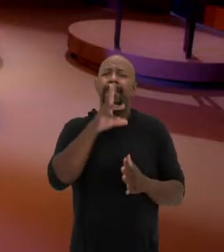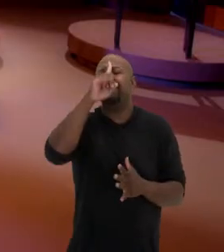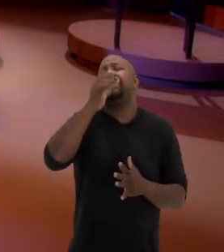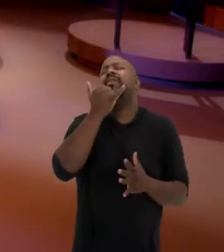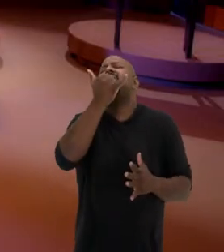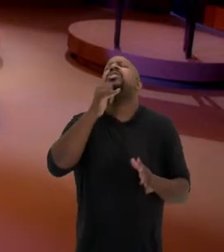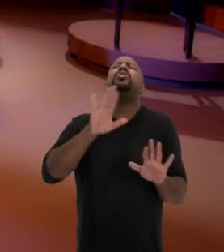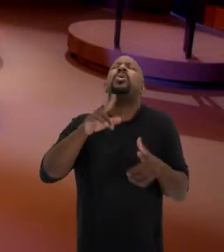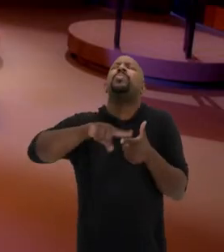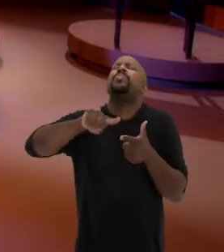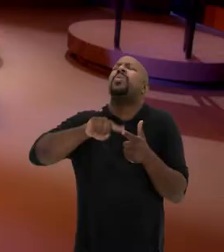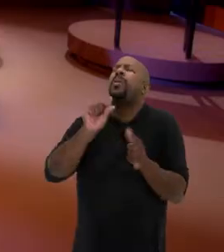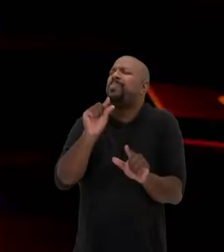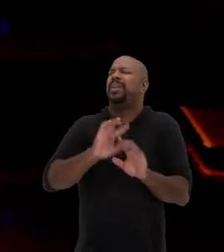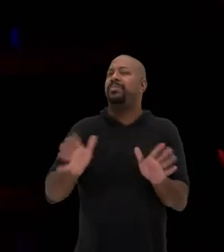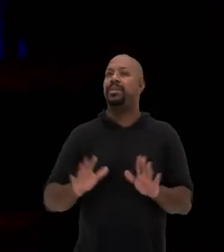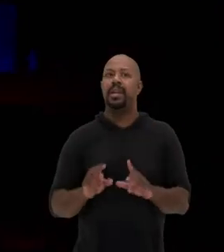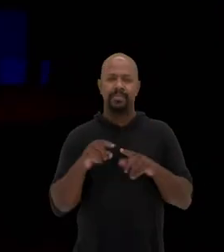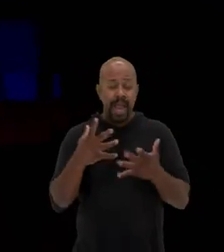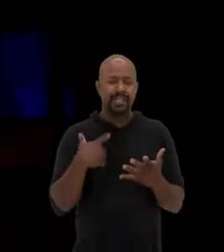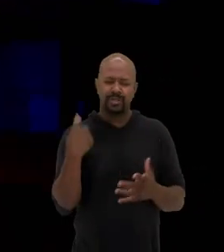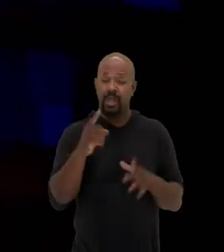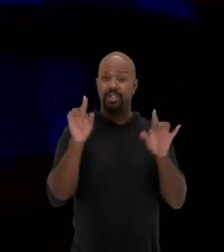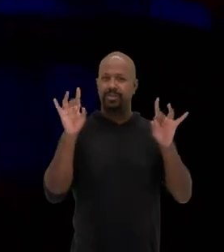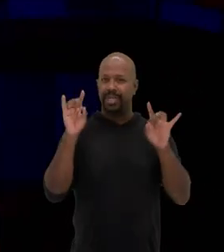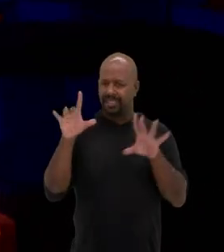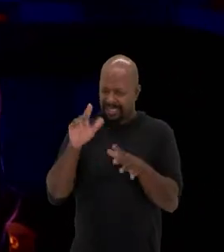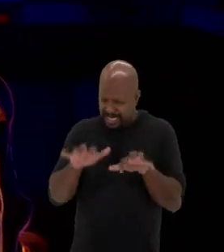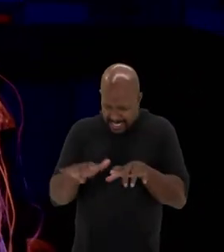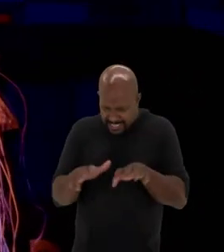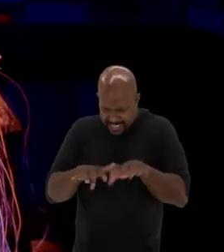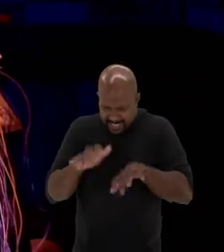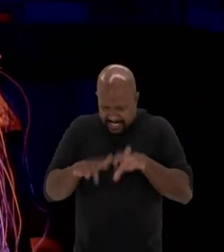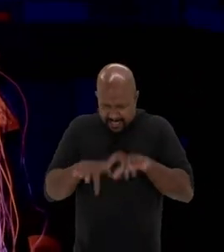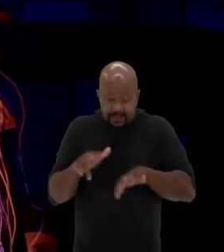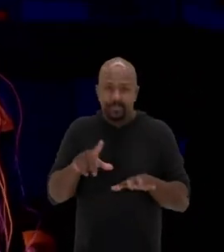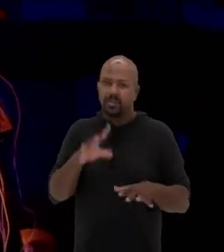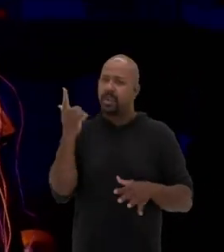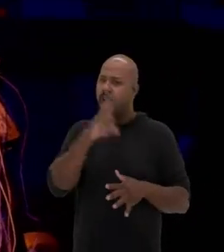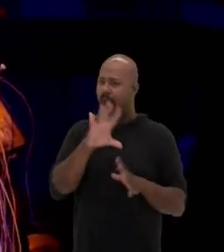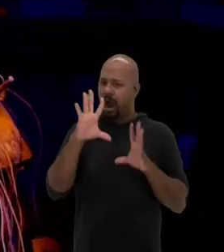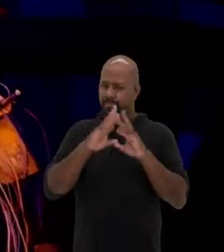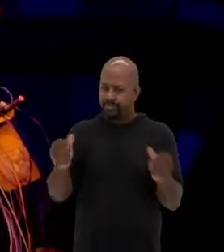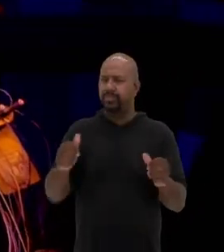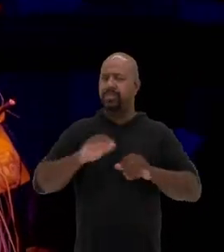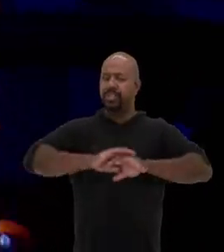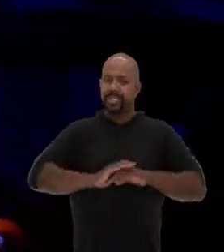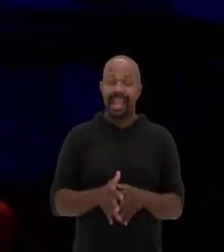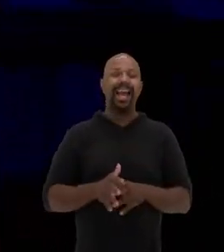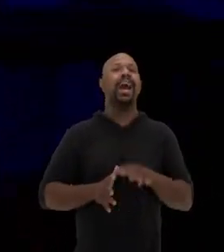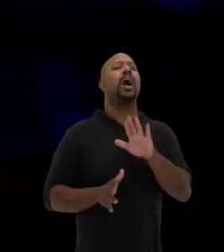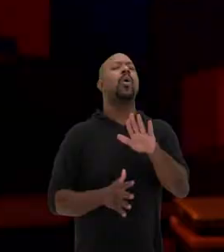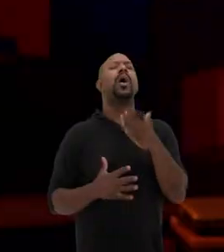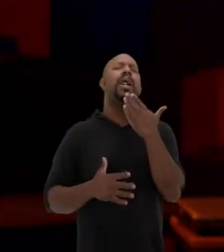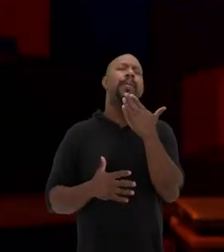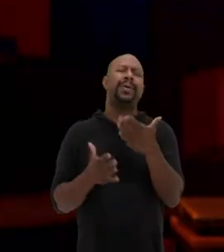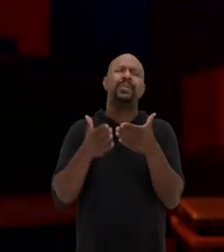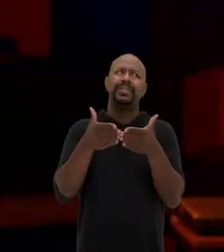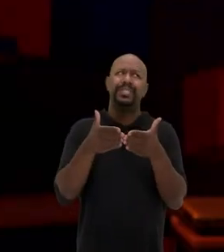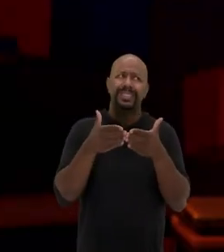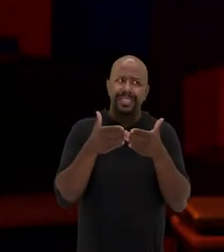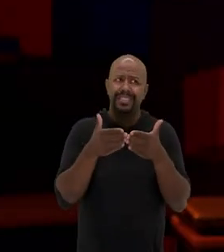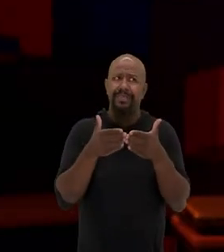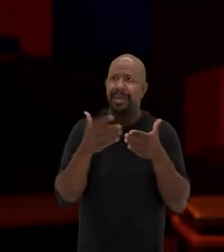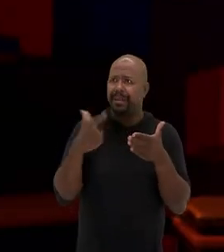imprevisto, uma pequena problemática. Com nossos especialistas maravilha, em breve encontraremos a solucionática. Agora eu peço